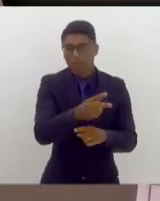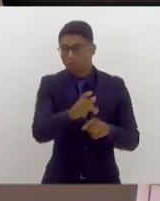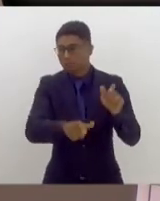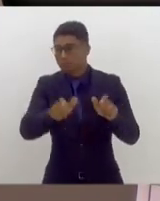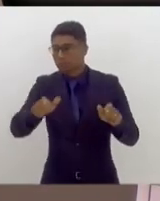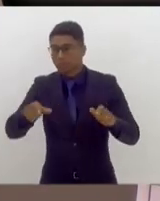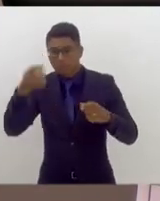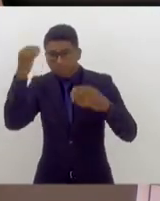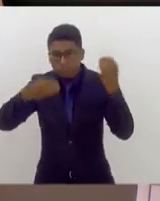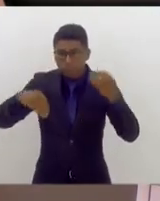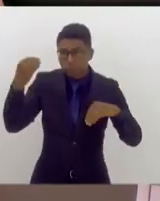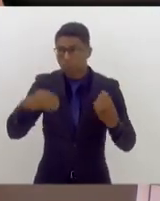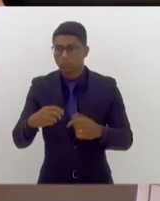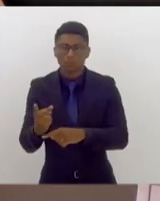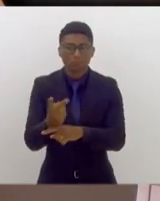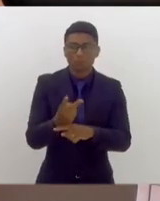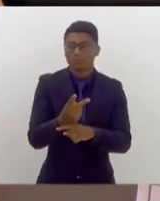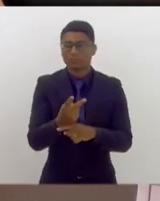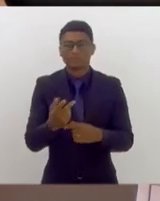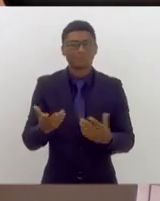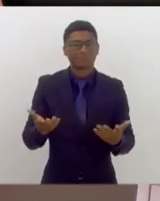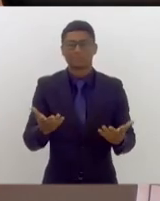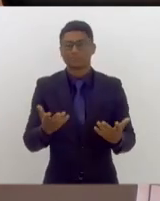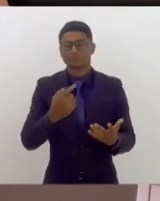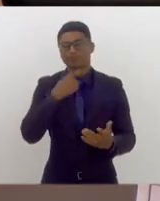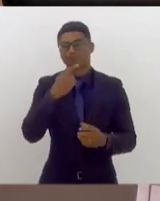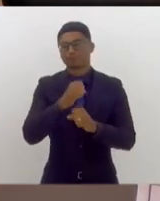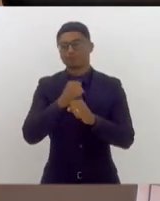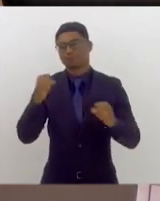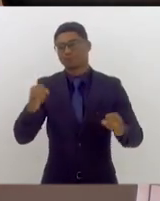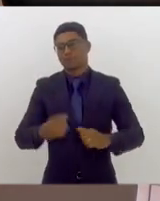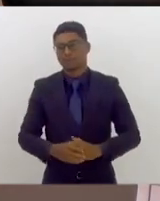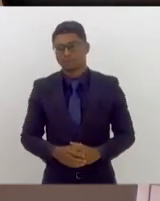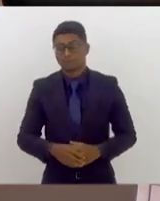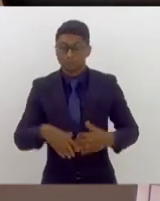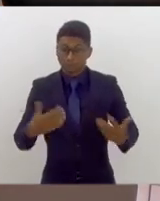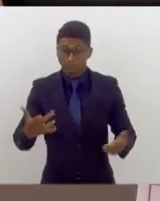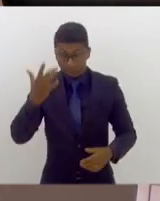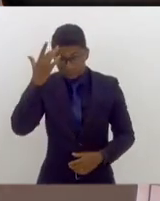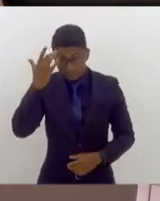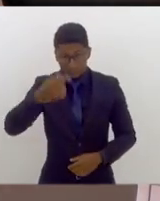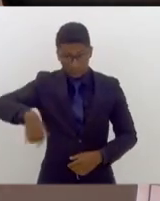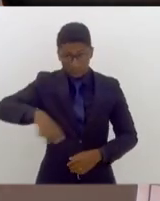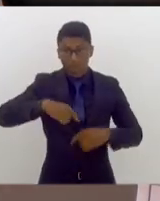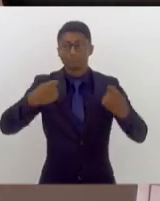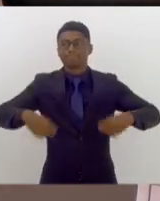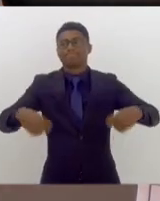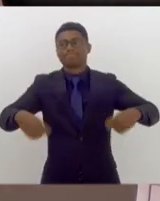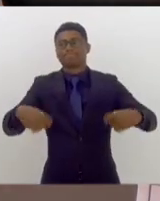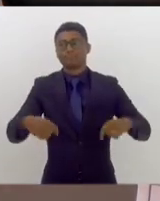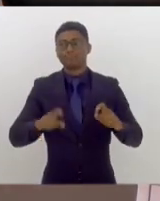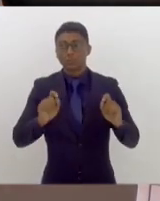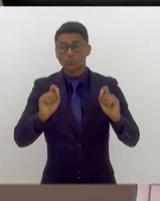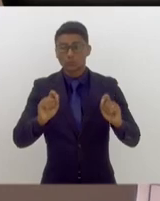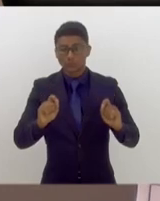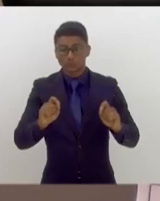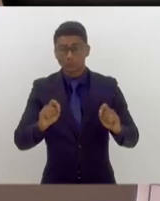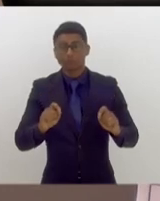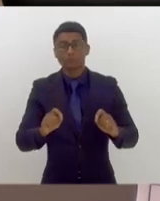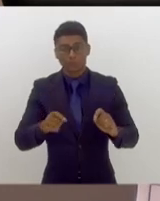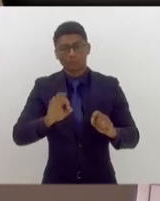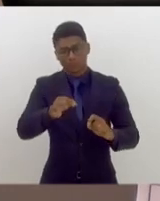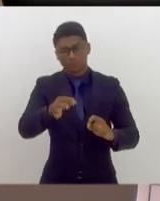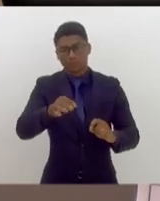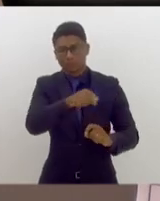da experiência da exclusão a esses jovens. Então, eu acho que a gente precisa tratar, em paralelo e articuladamente, busca